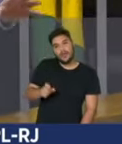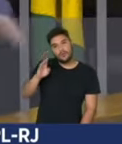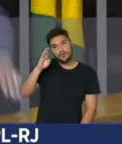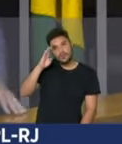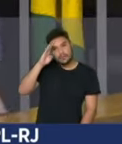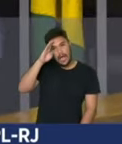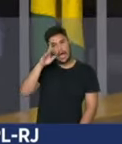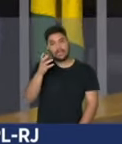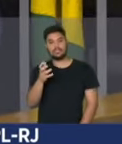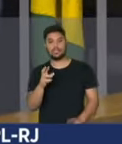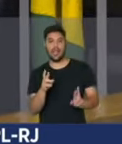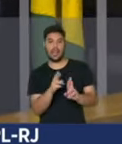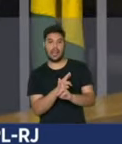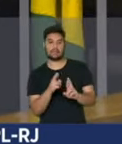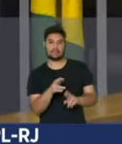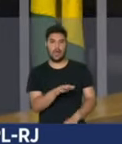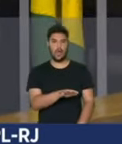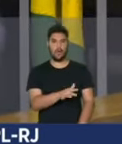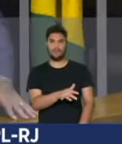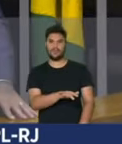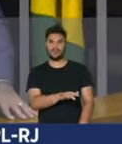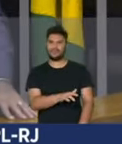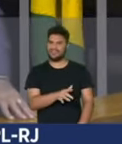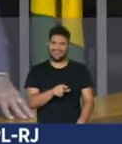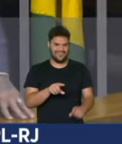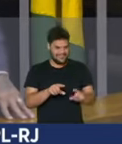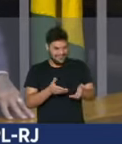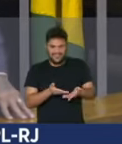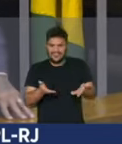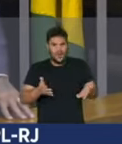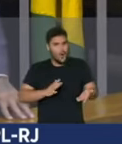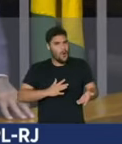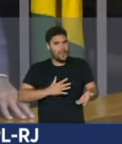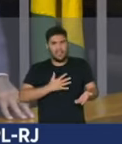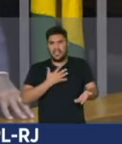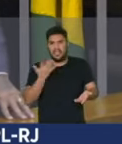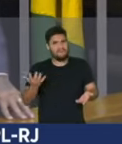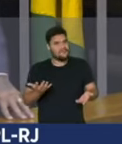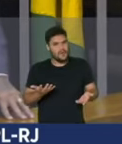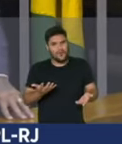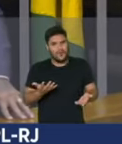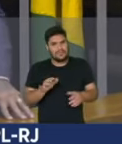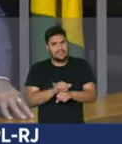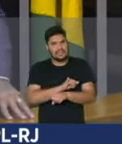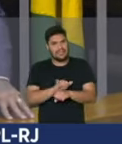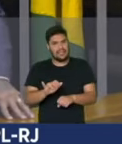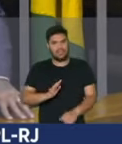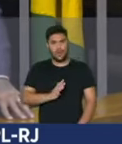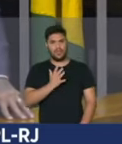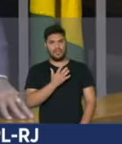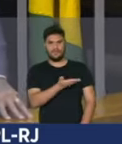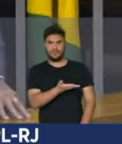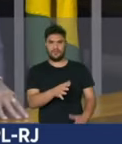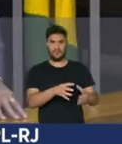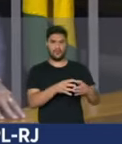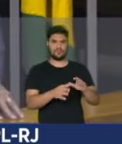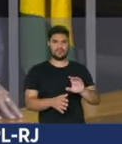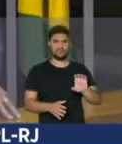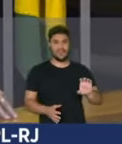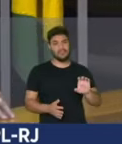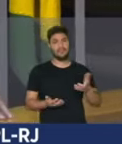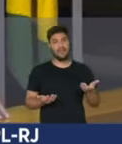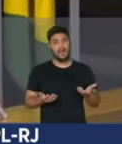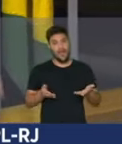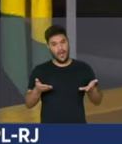ele tinha alguma relação com Pedofilia é narrativa bizarra uma narrativa canalha Como ele sempre foram e agora de forma